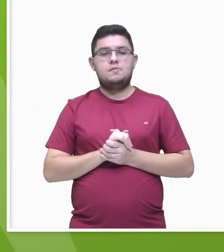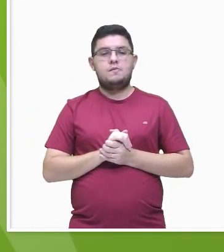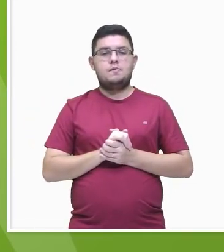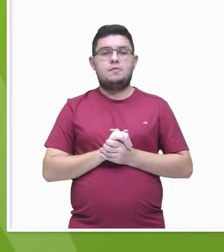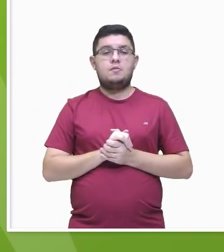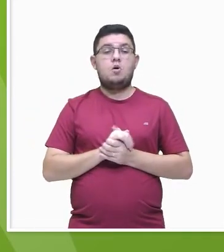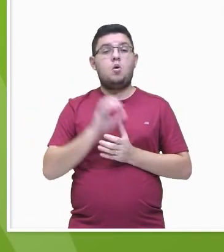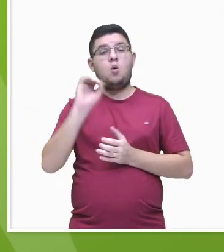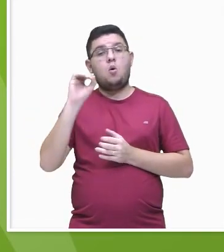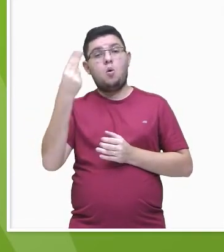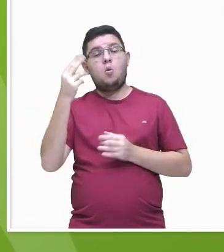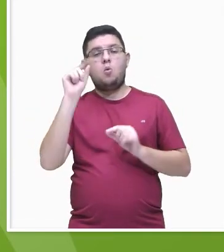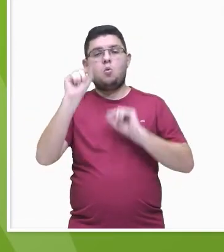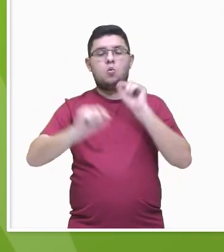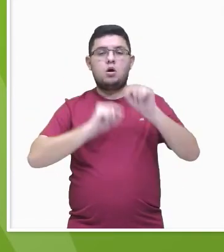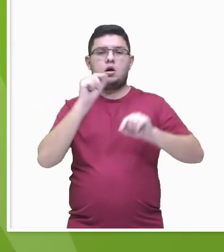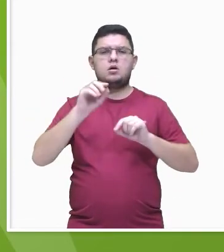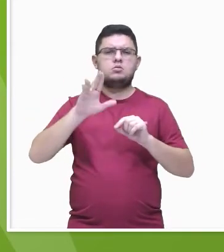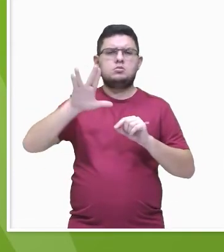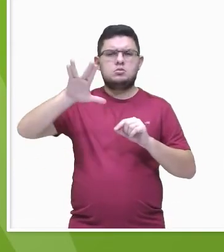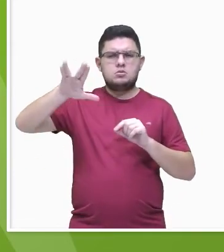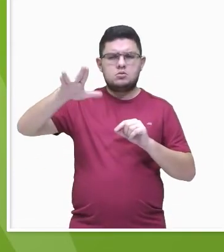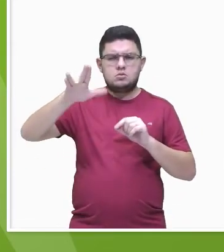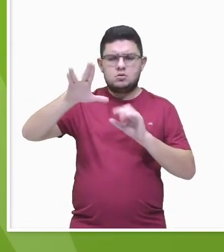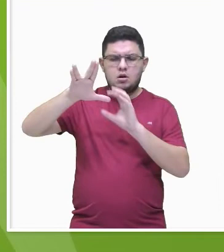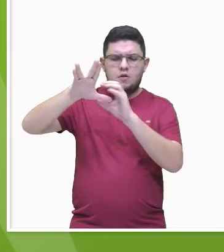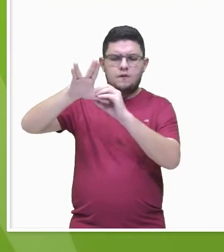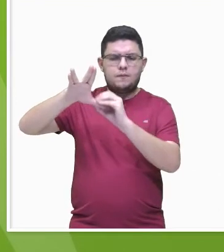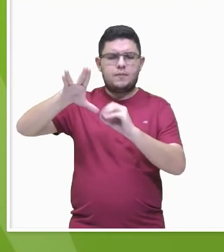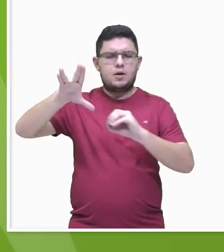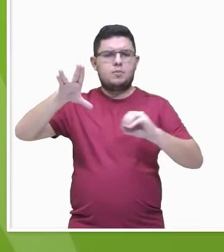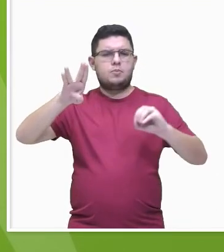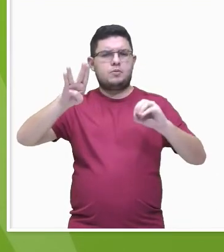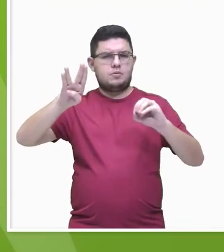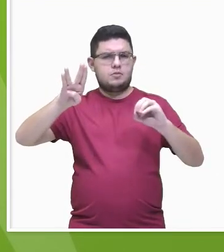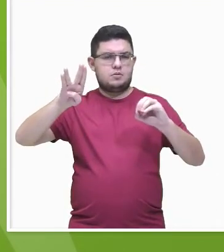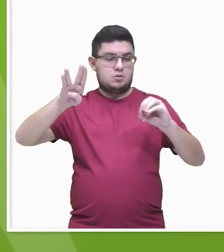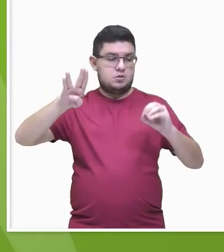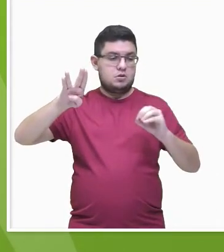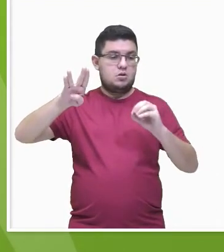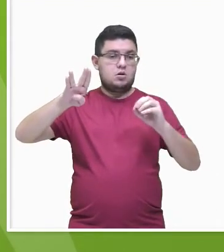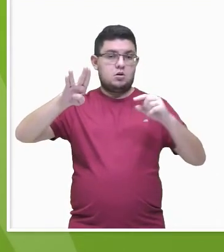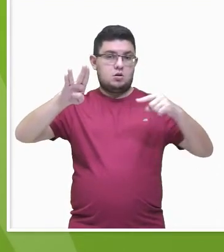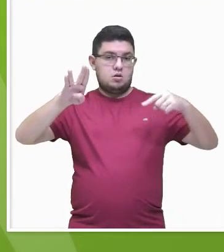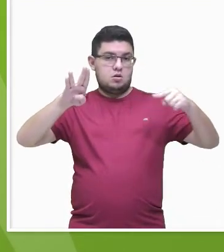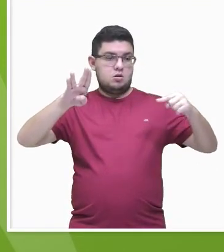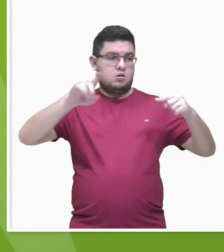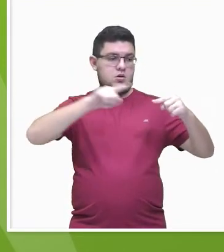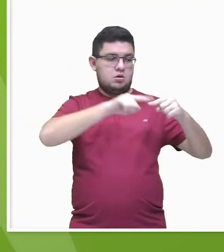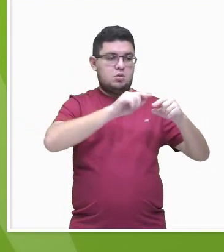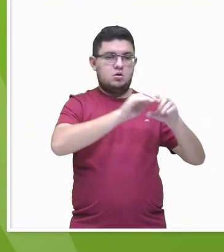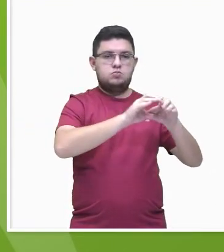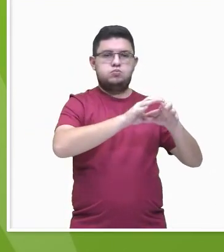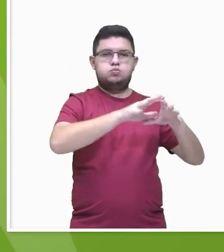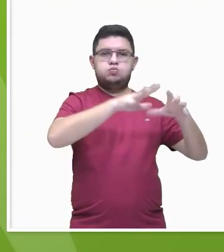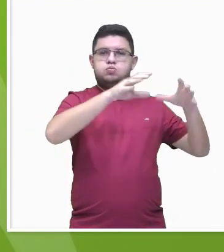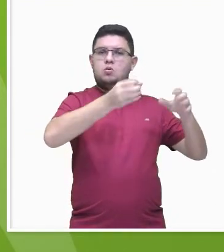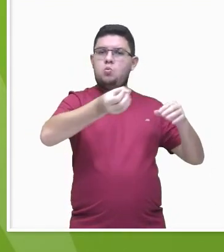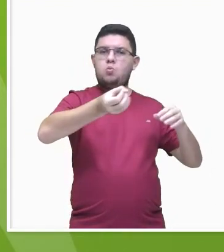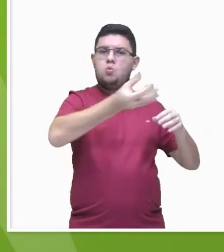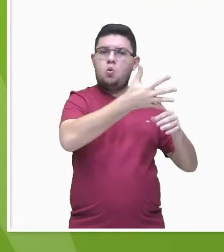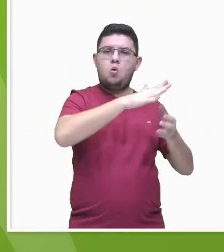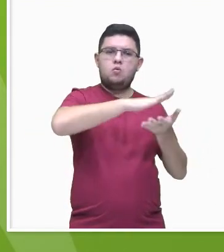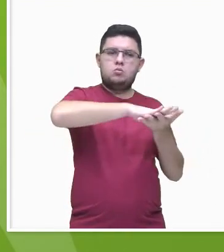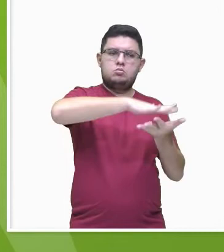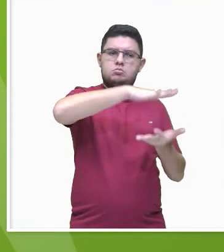Ou então, aquele braço que foi perdido, ele vai passar por algumas transformações e ele pode desenvolver uma nova estrela. Olha que bacana! A